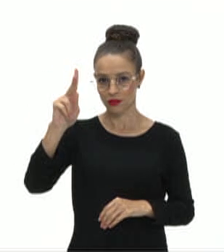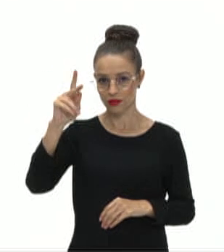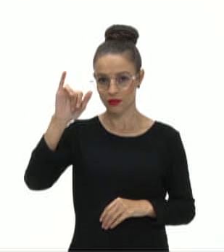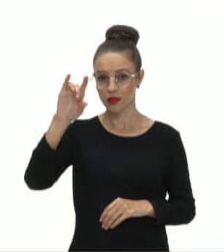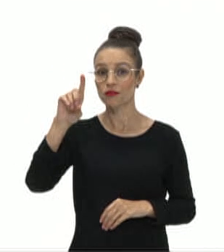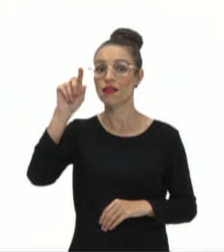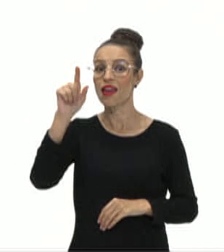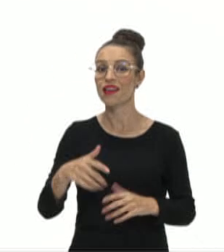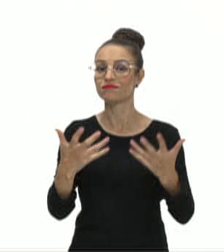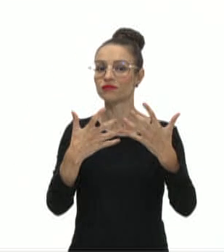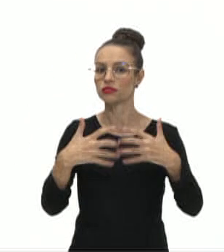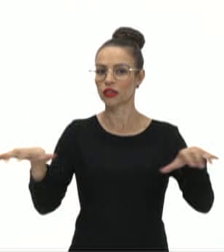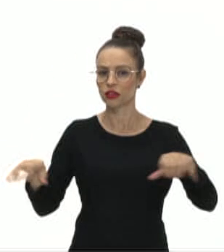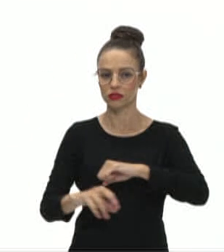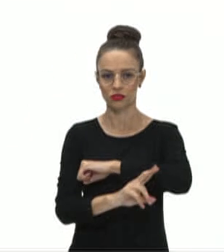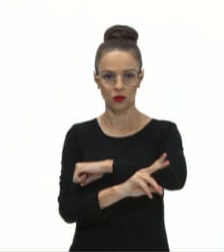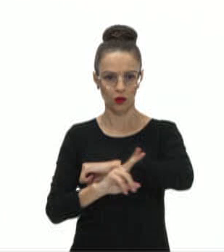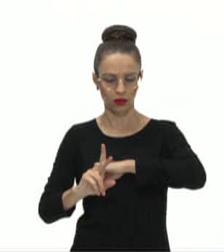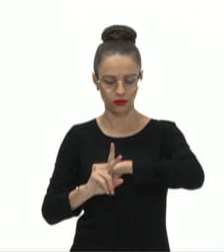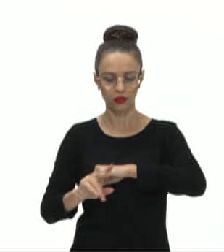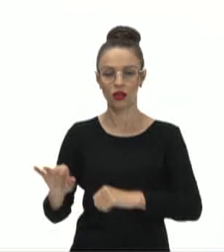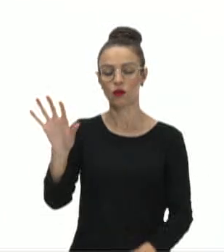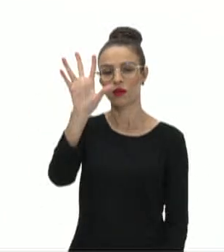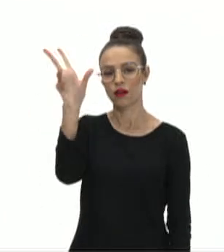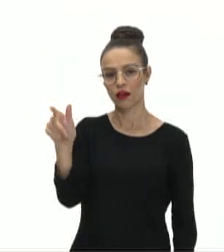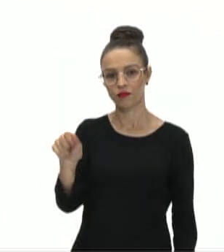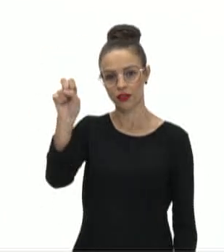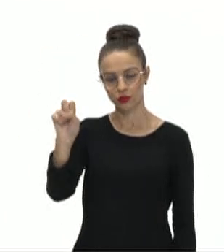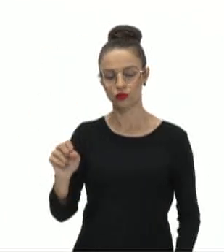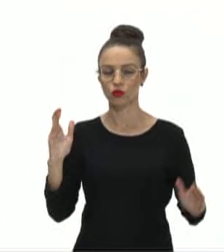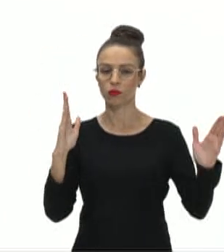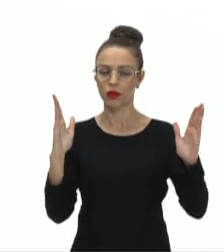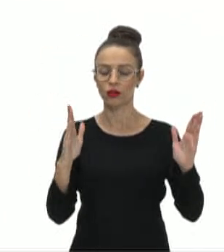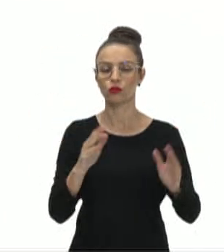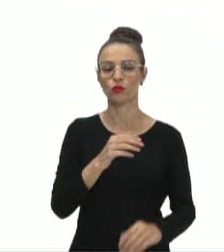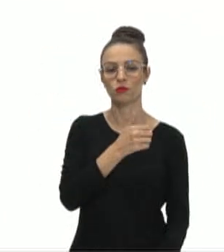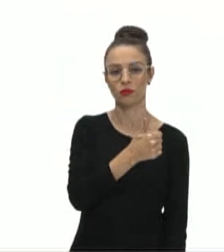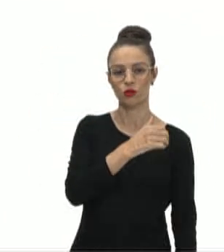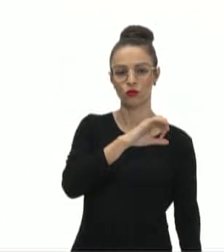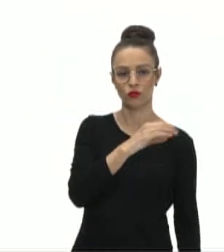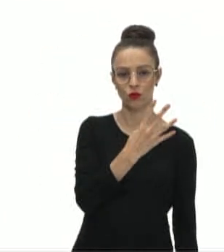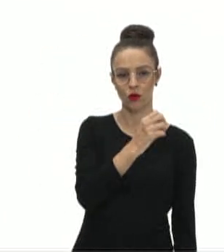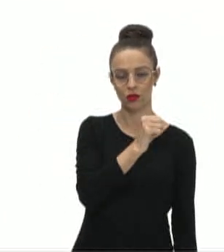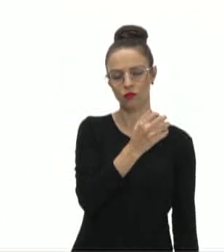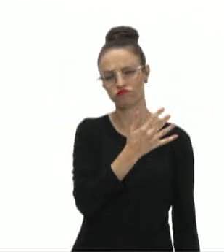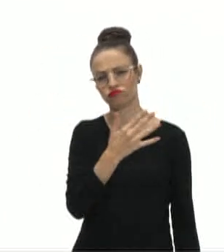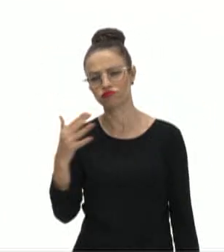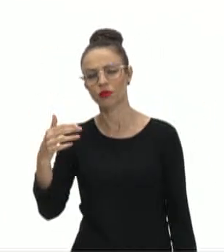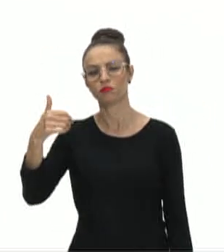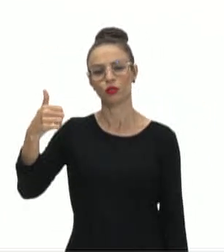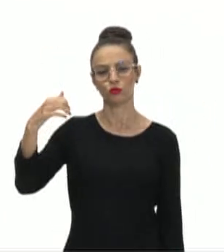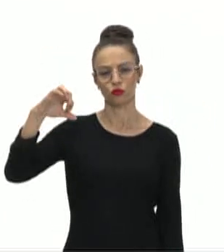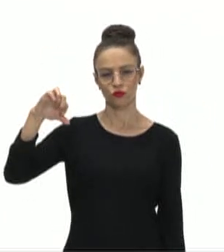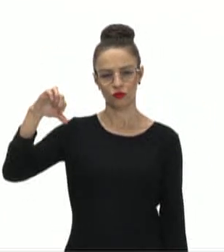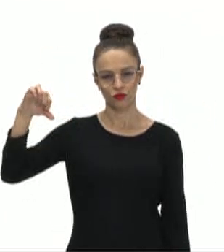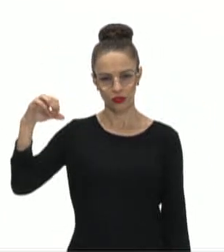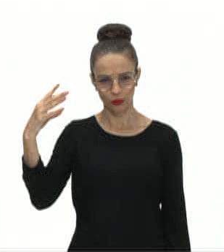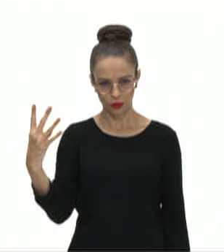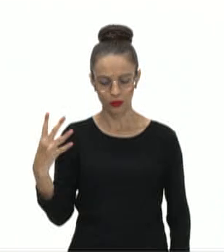segregação racial na África do Sul entre 1948 e